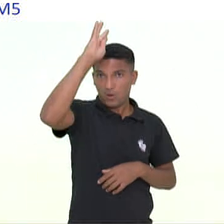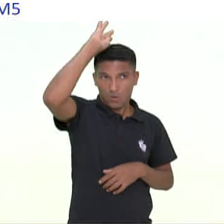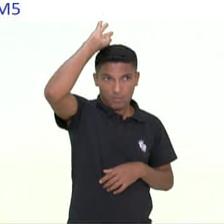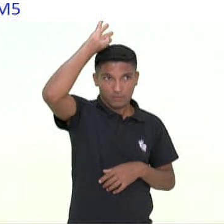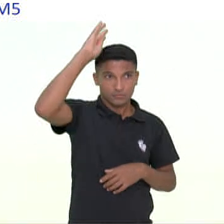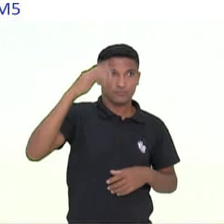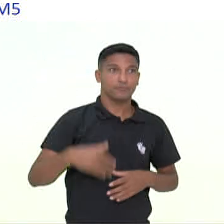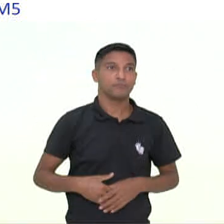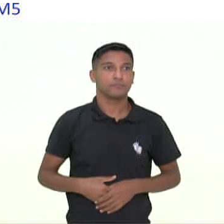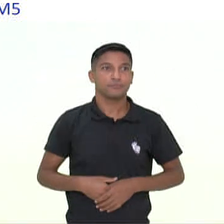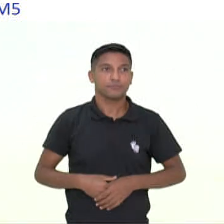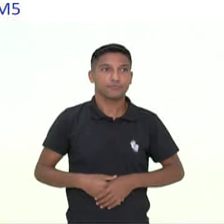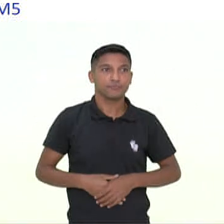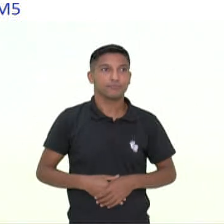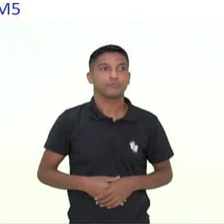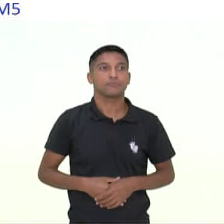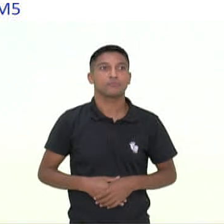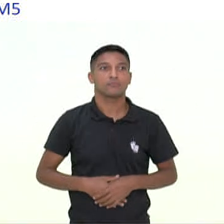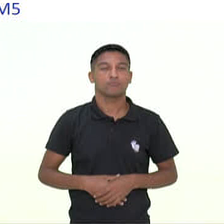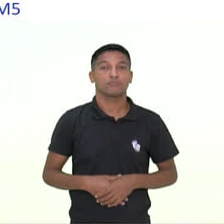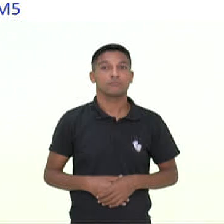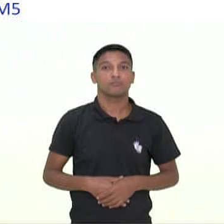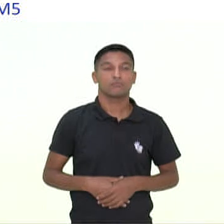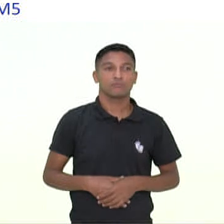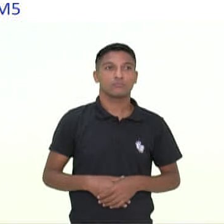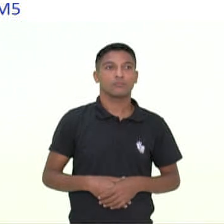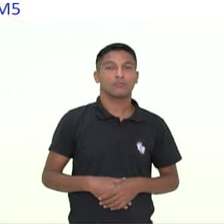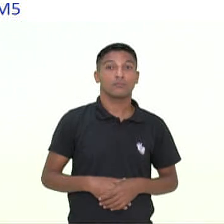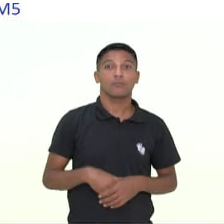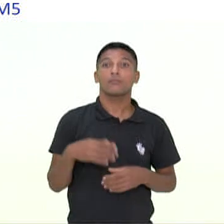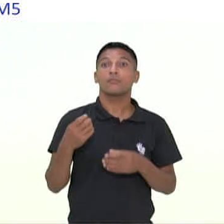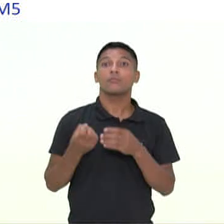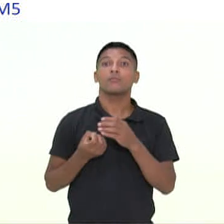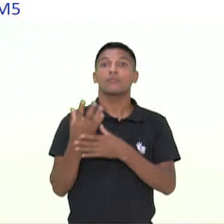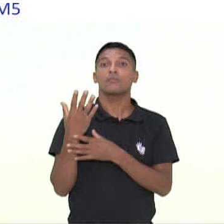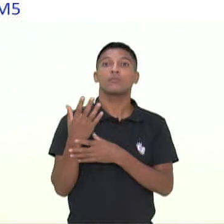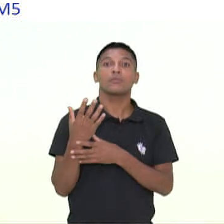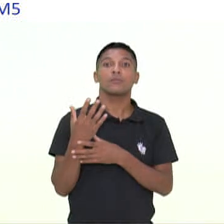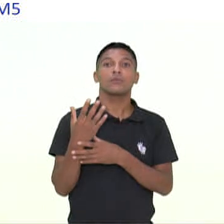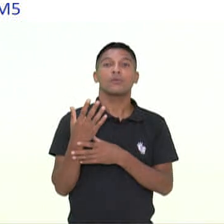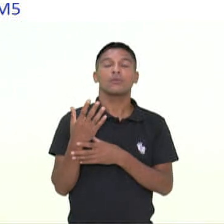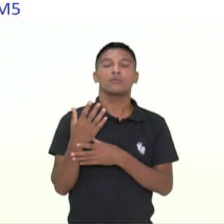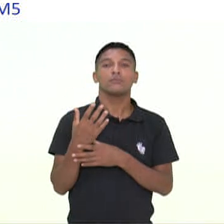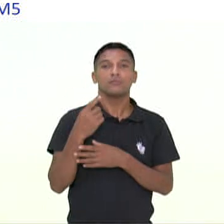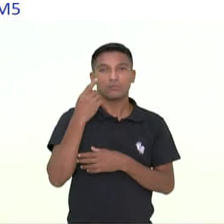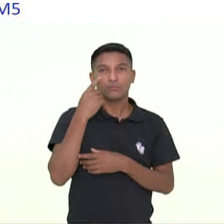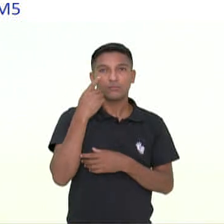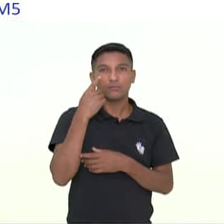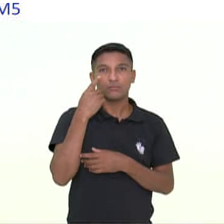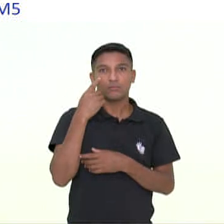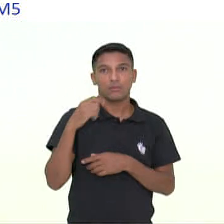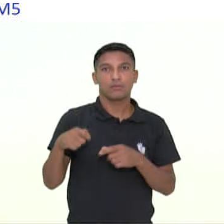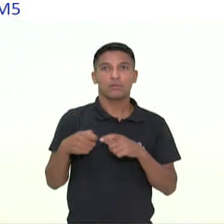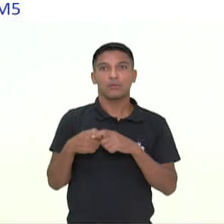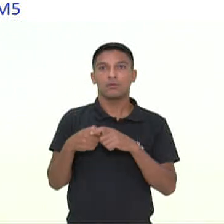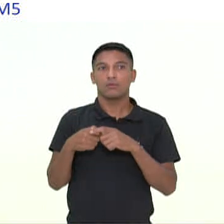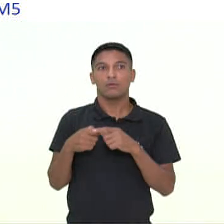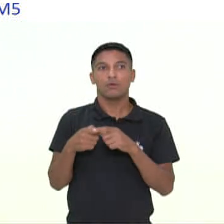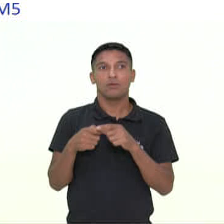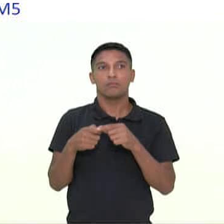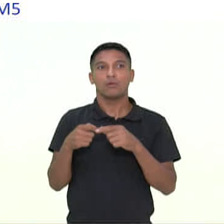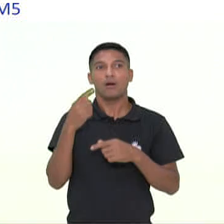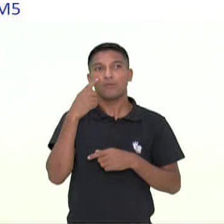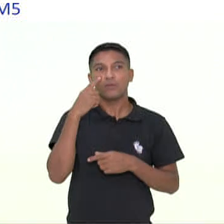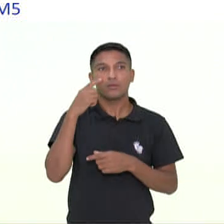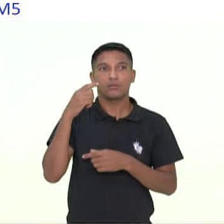necessário desenvolver uma arma leve e ao mesmo tempo eficiente em combate tá então essa